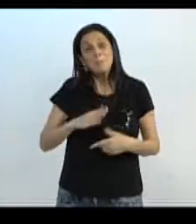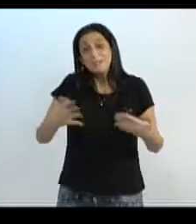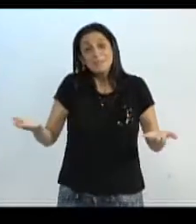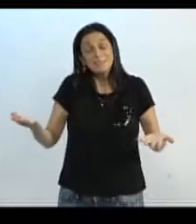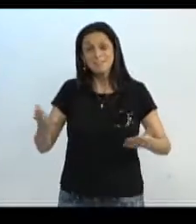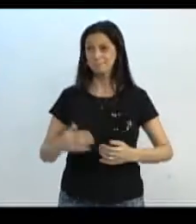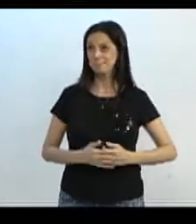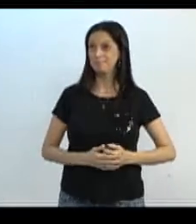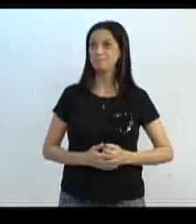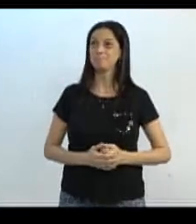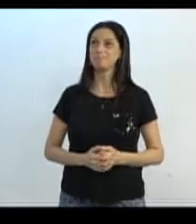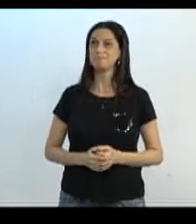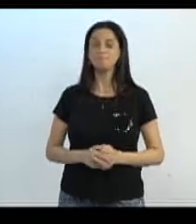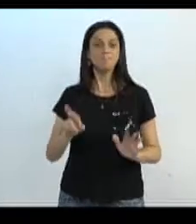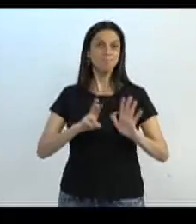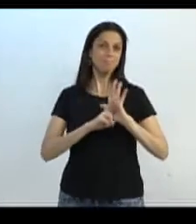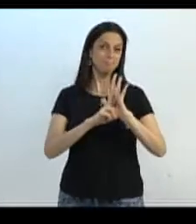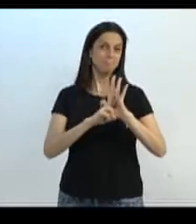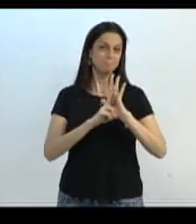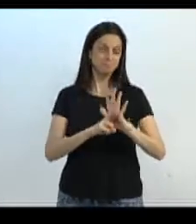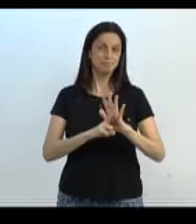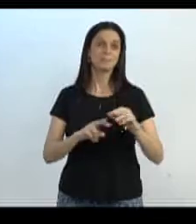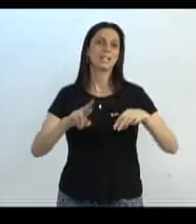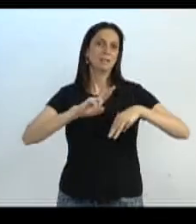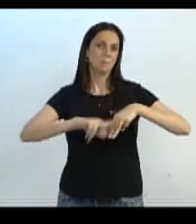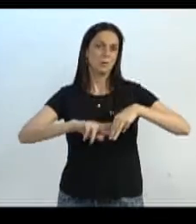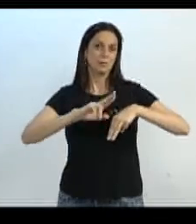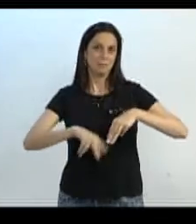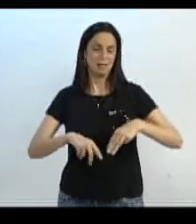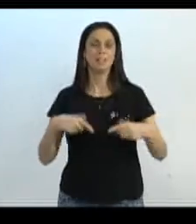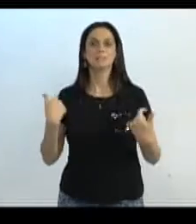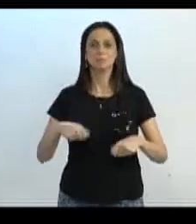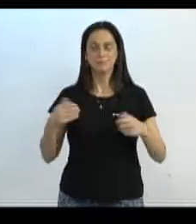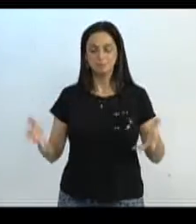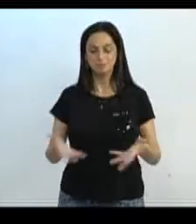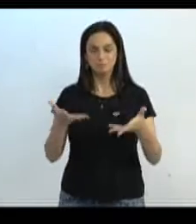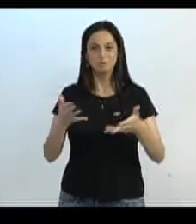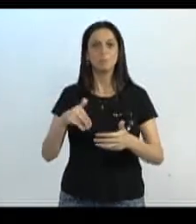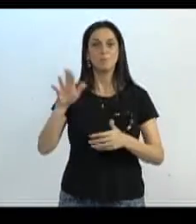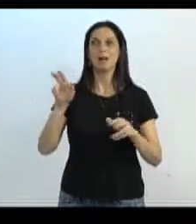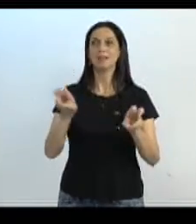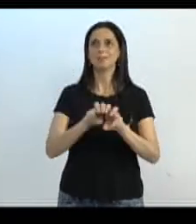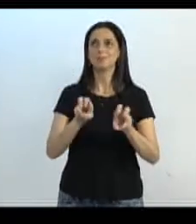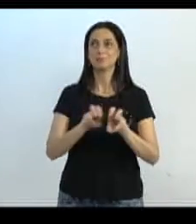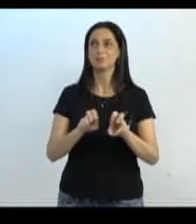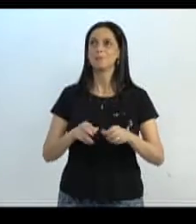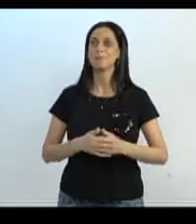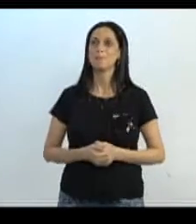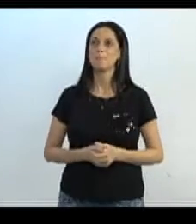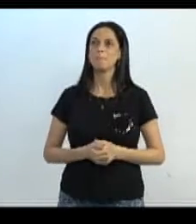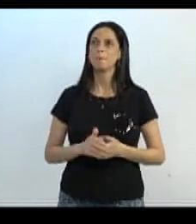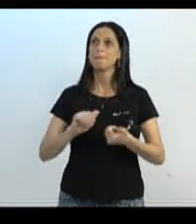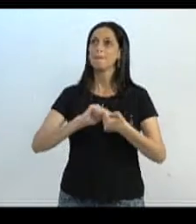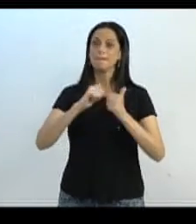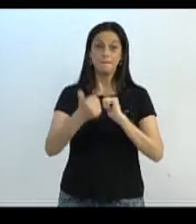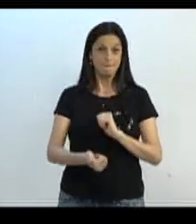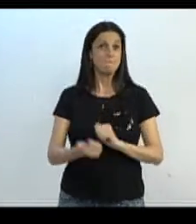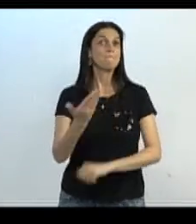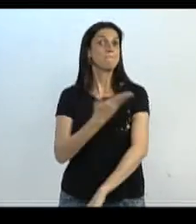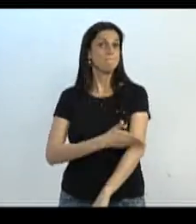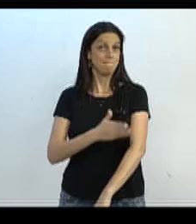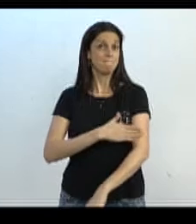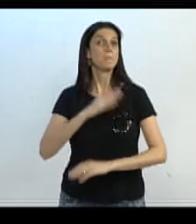e estão representando lá a modalidade que precisa ser cada vez mais valorizada. Isso é um esporte muito